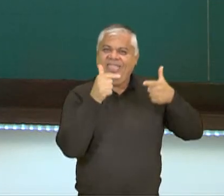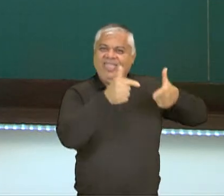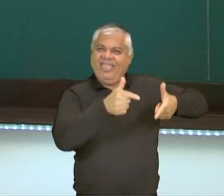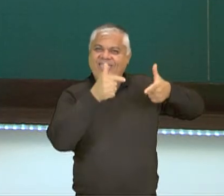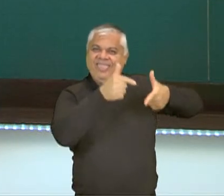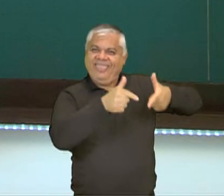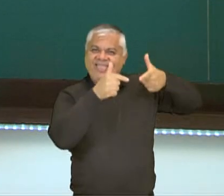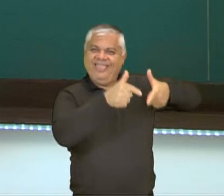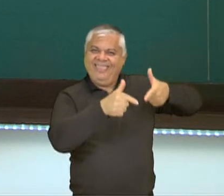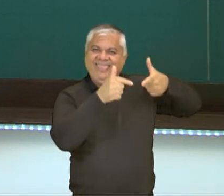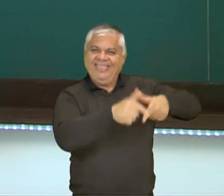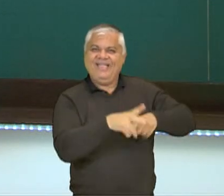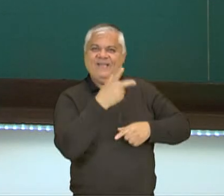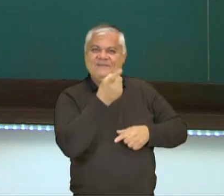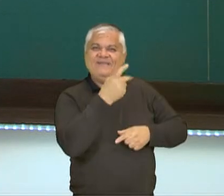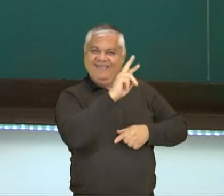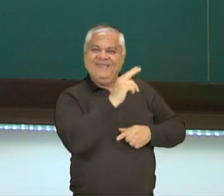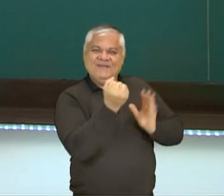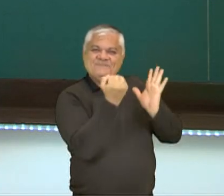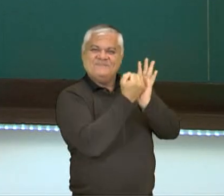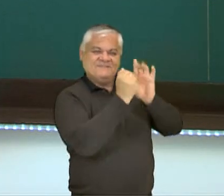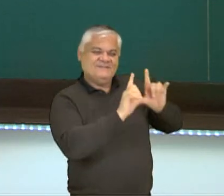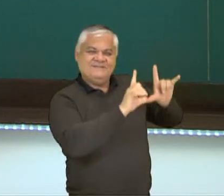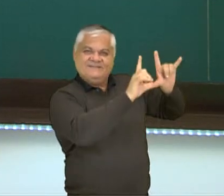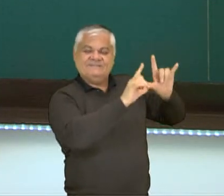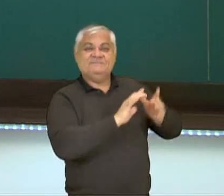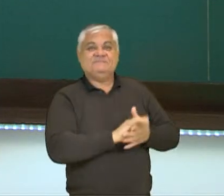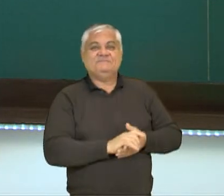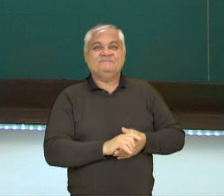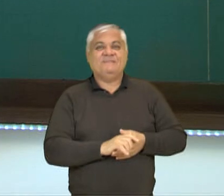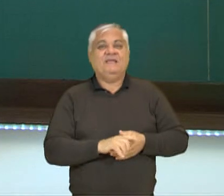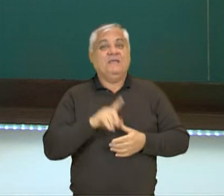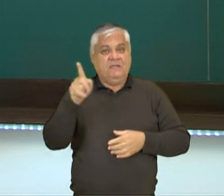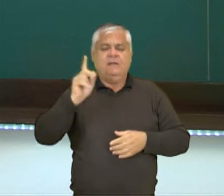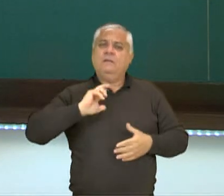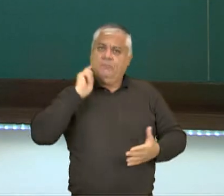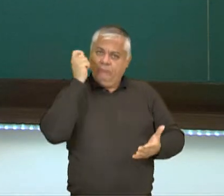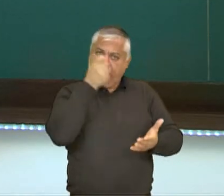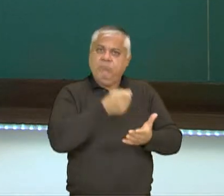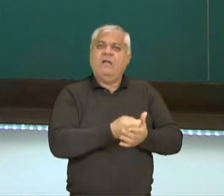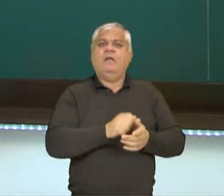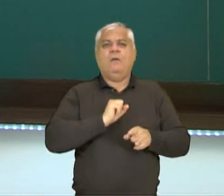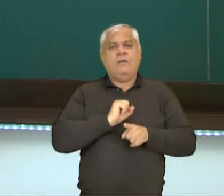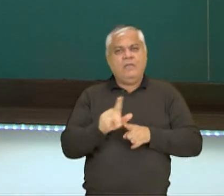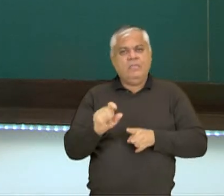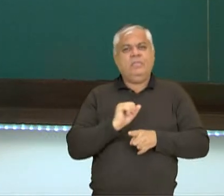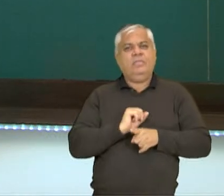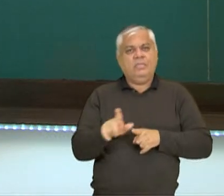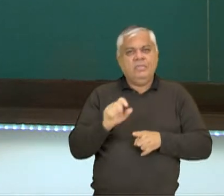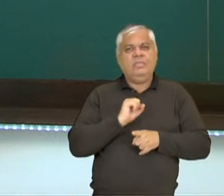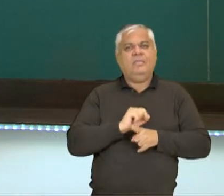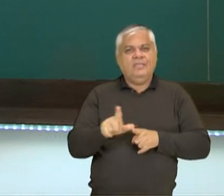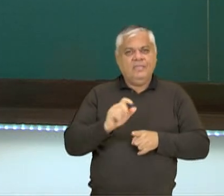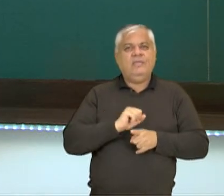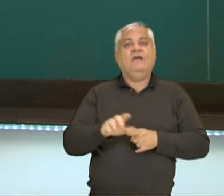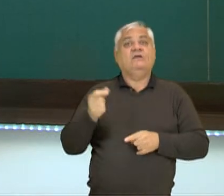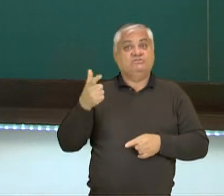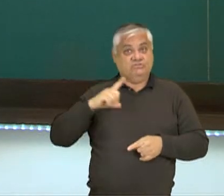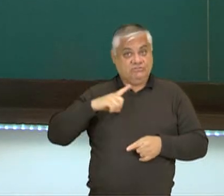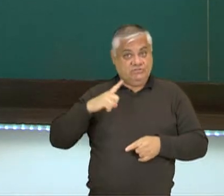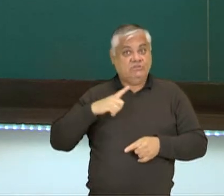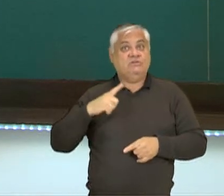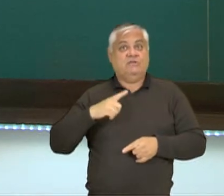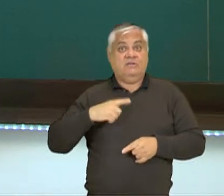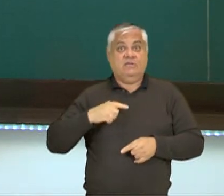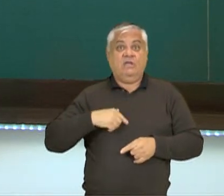dessa ocupação desses imóveis era o seguinte: eles pagavam um aluguel, existia uma remuneração